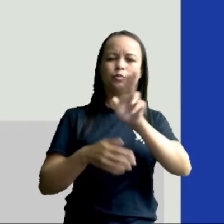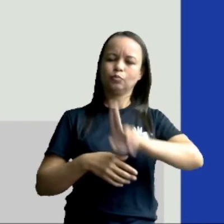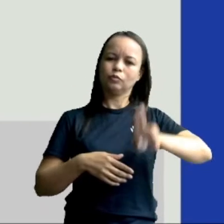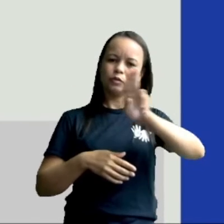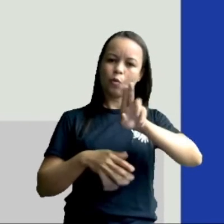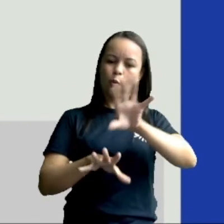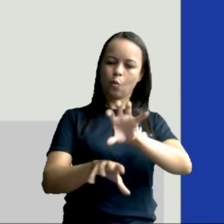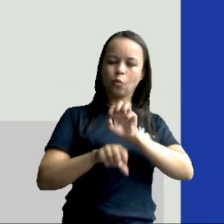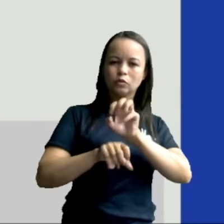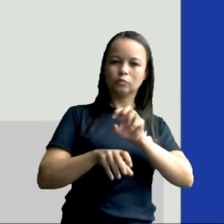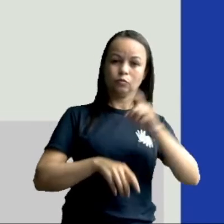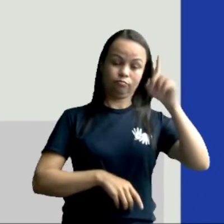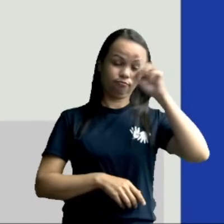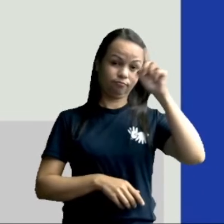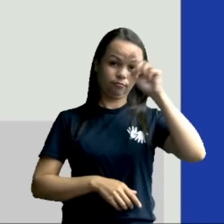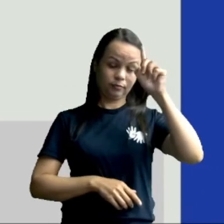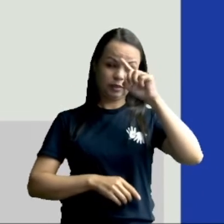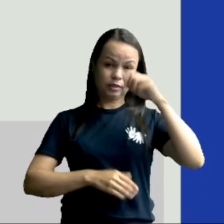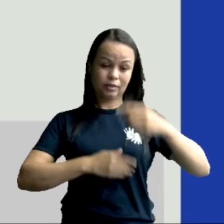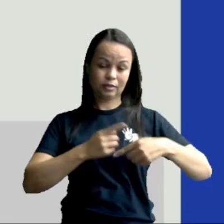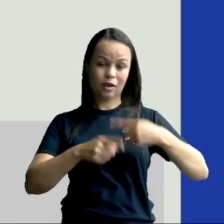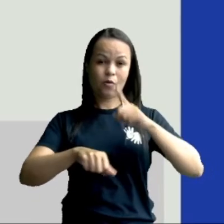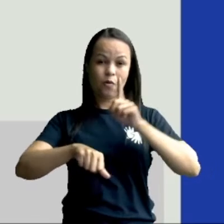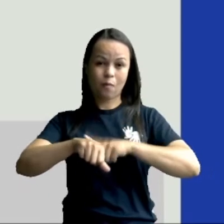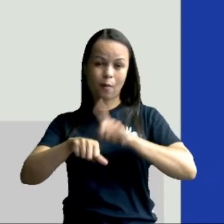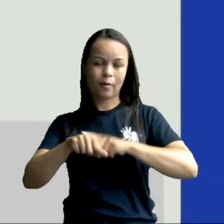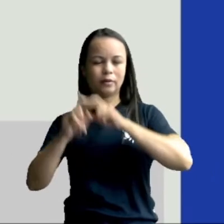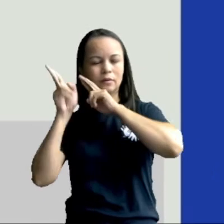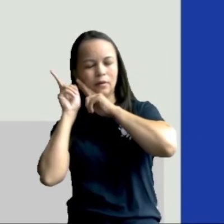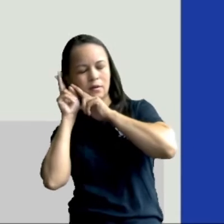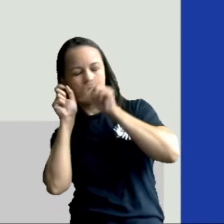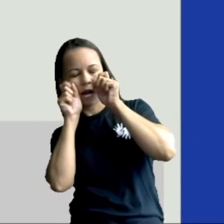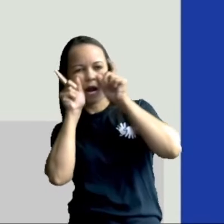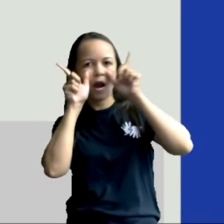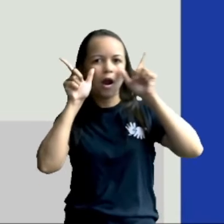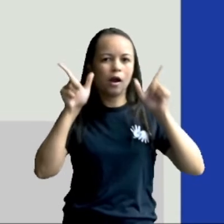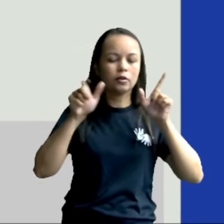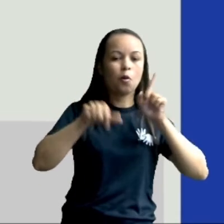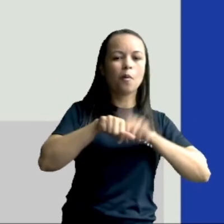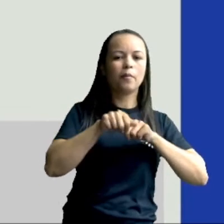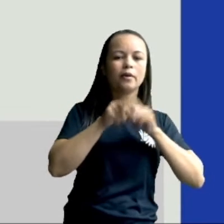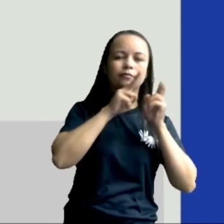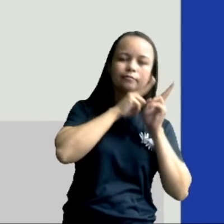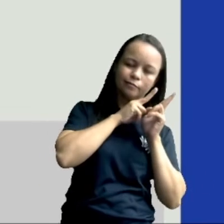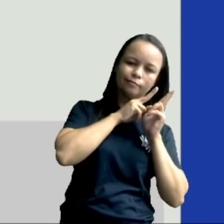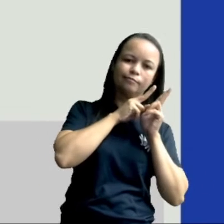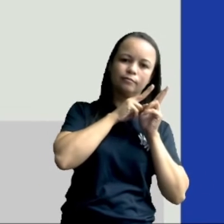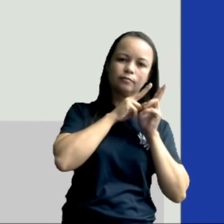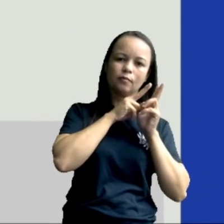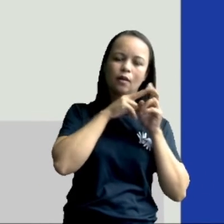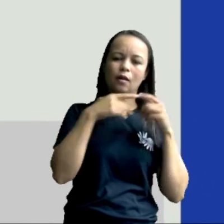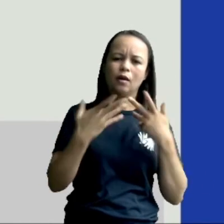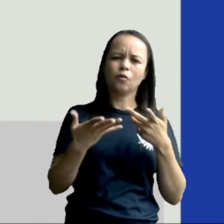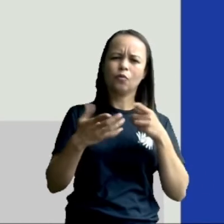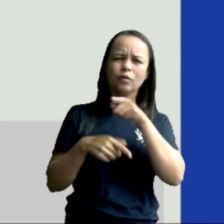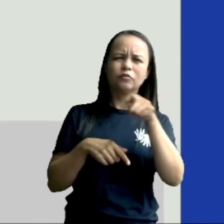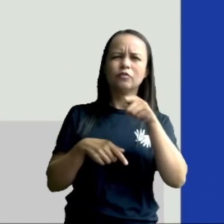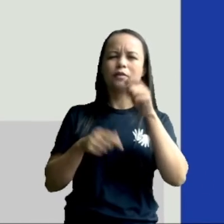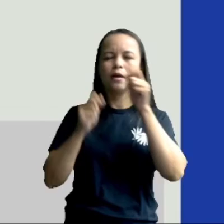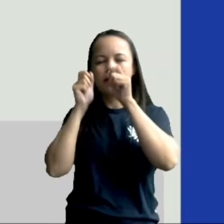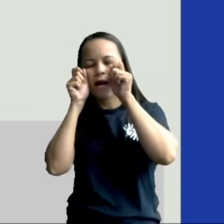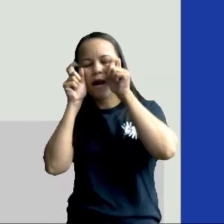ou consumimos todos os dias, desde a hora que acordamos até a hora de dormir? Já pensou? Quando você acorda,